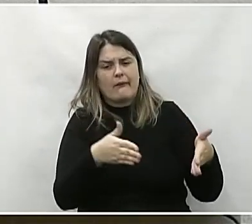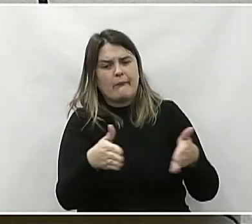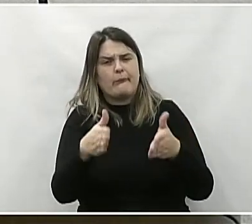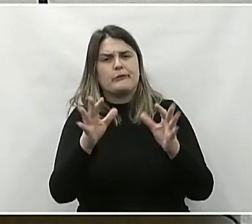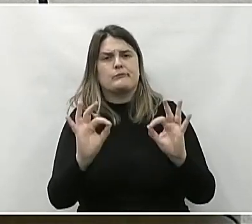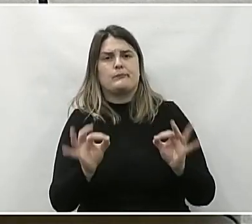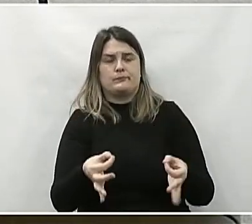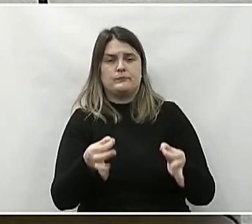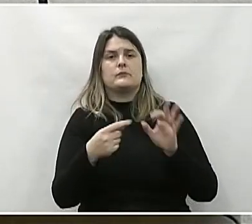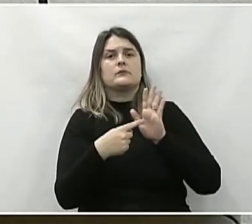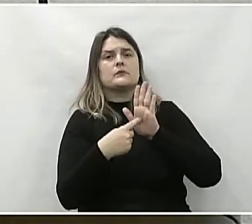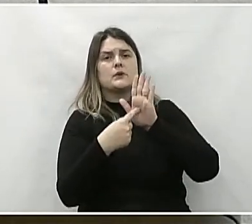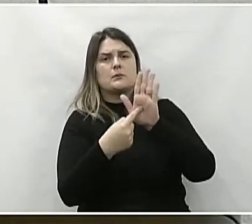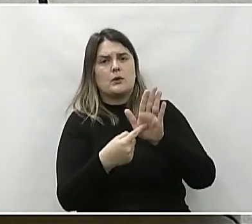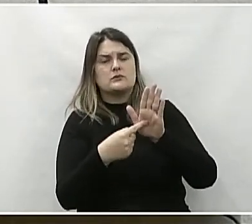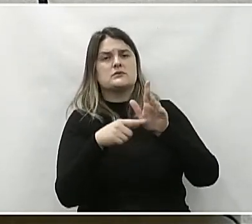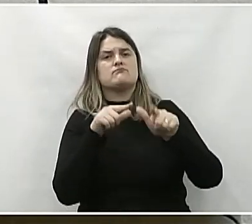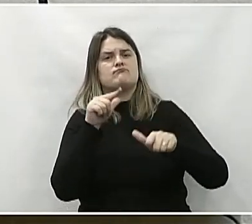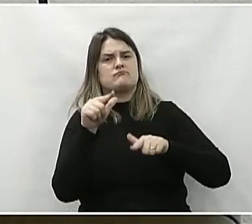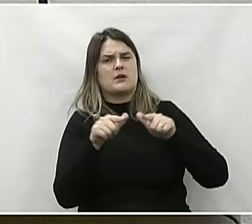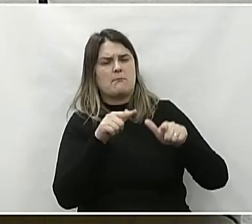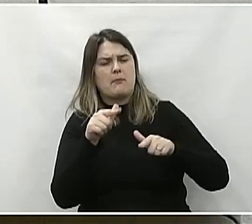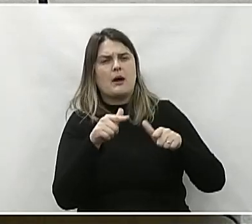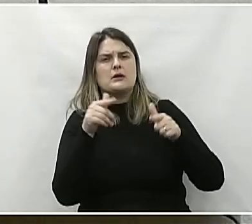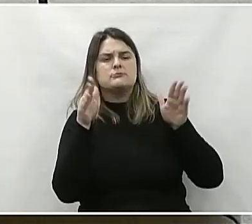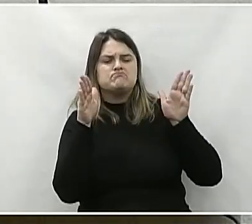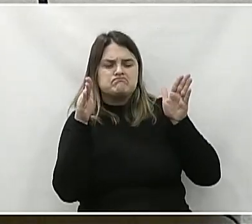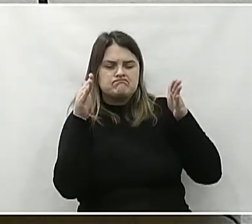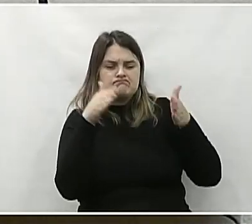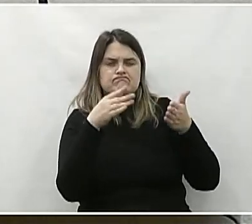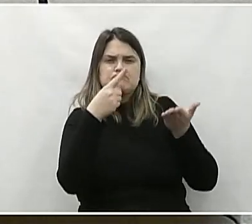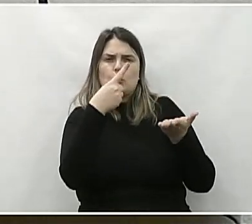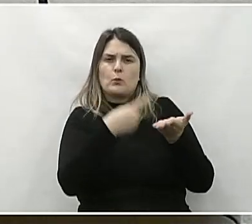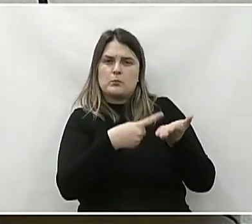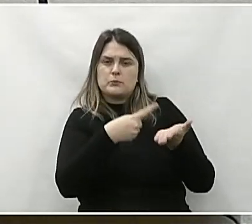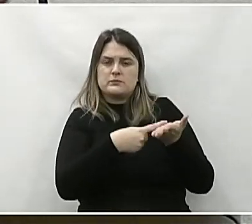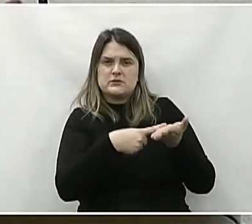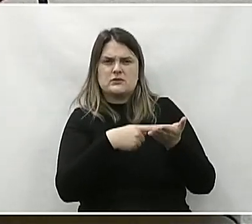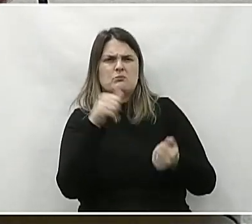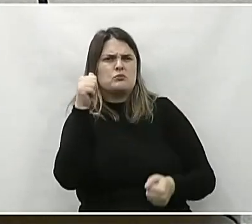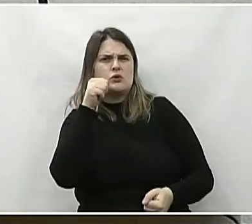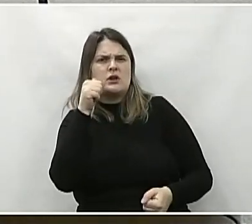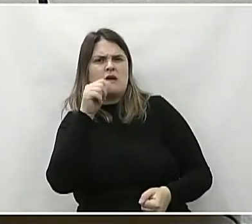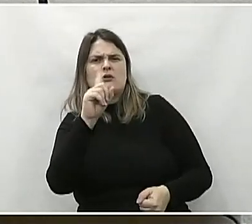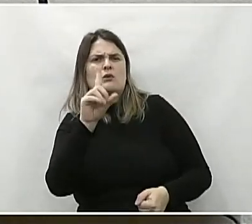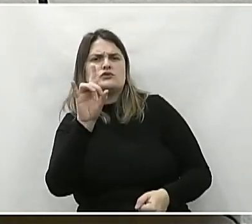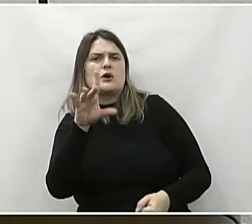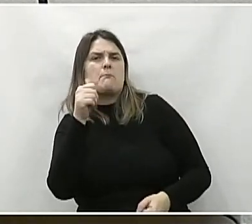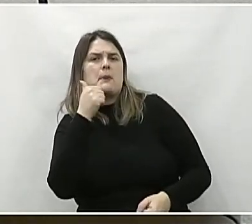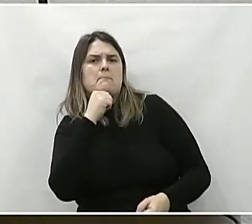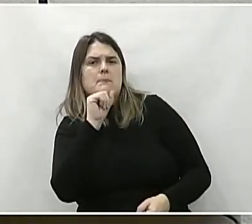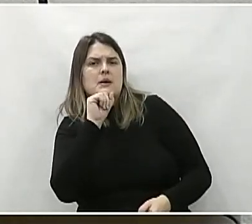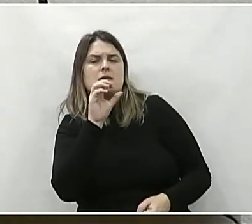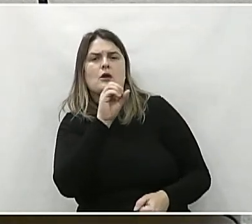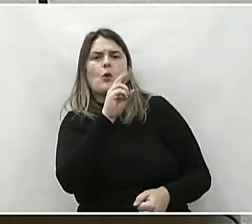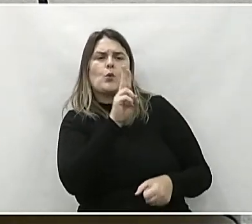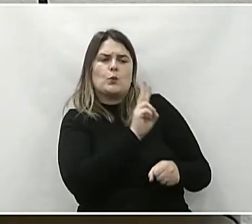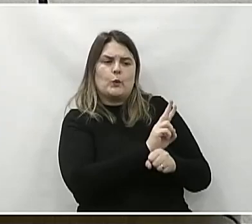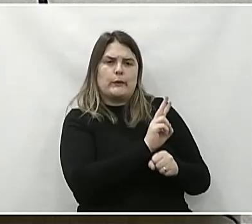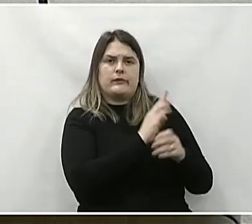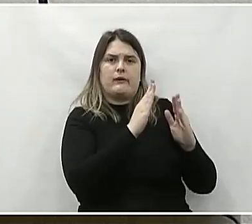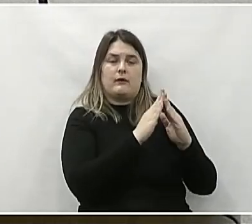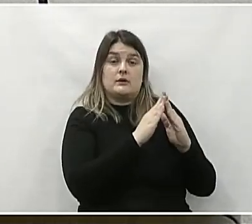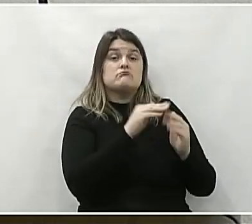certo mostrando o trabalho dedicação e que não que a mulher não é só uma mãe uma dona de casa